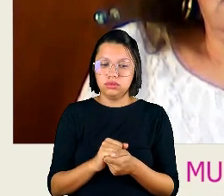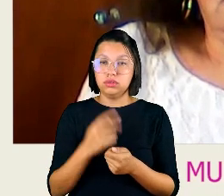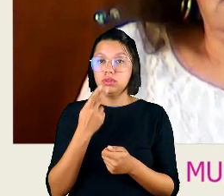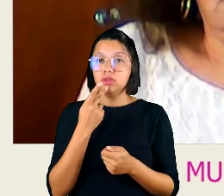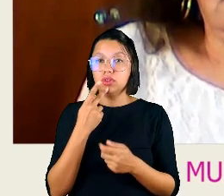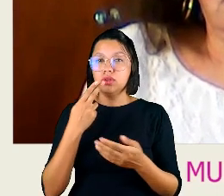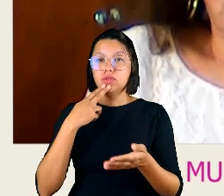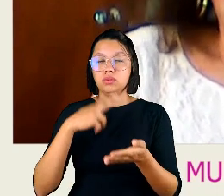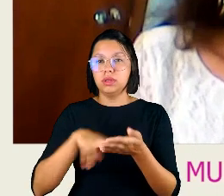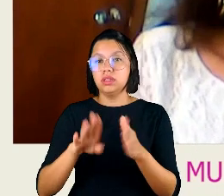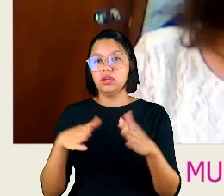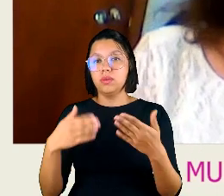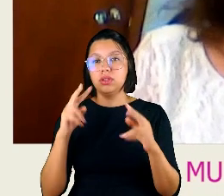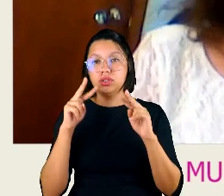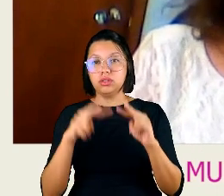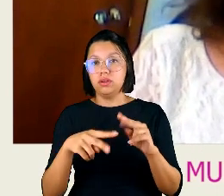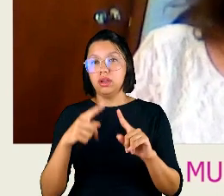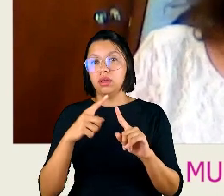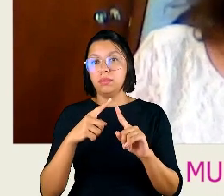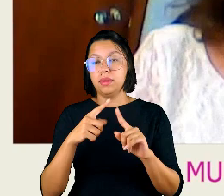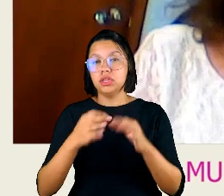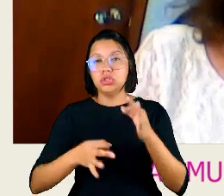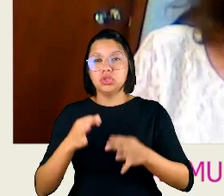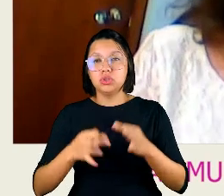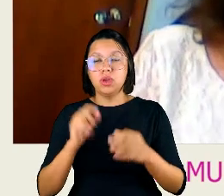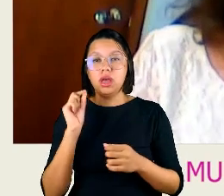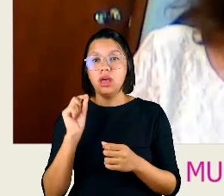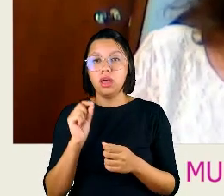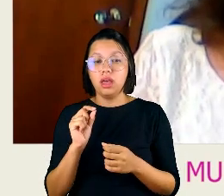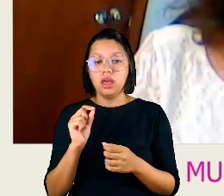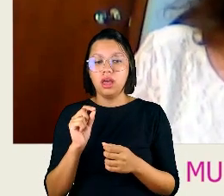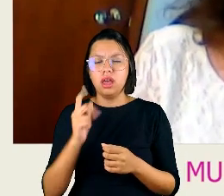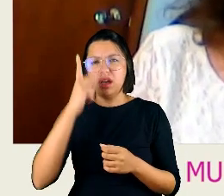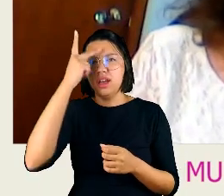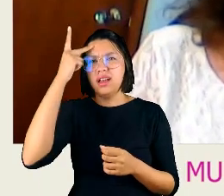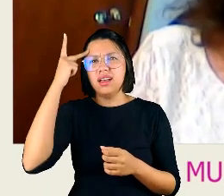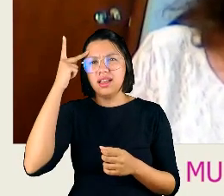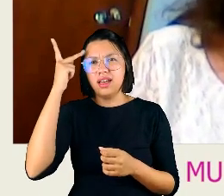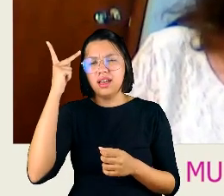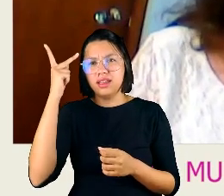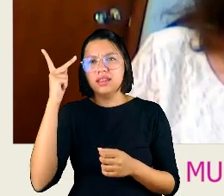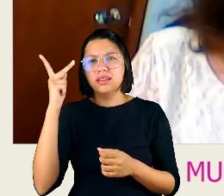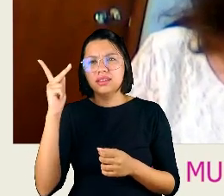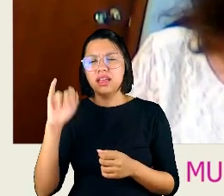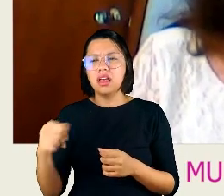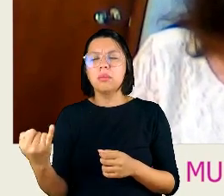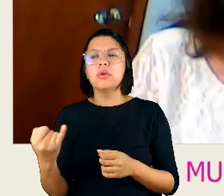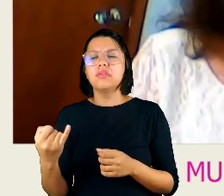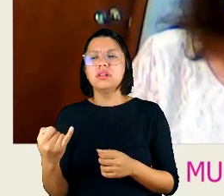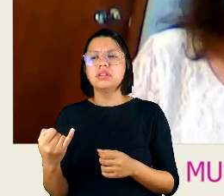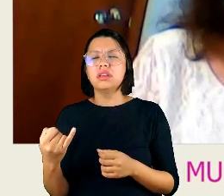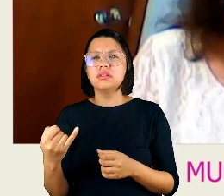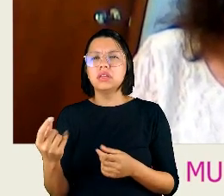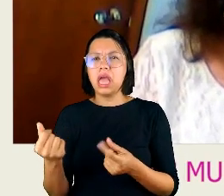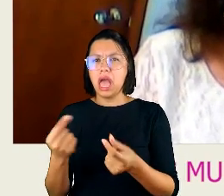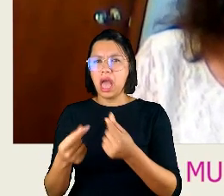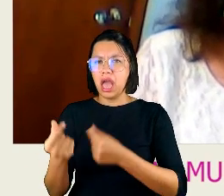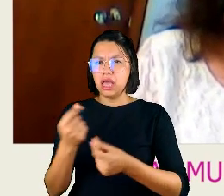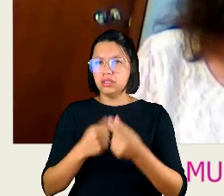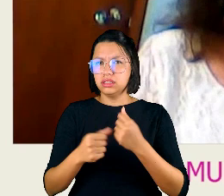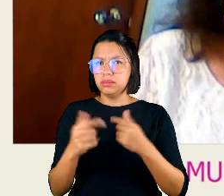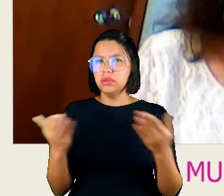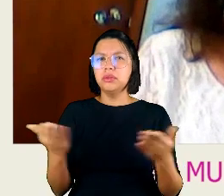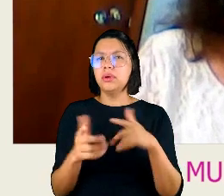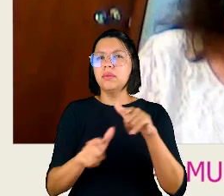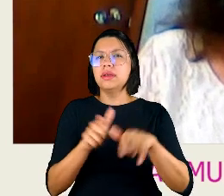olhando para esses julgamentos, quem que está se beneficiando e quem que está lucrando com esse trabalho, porque eu acho que essa é a pergunta que tem que ser